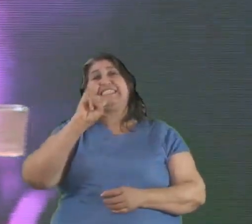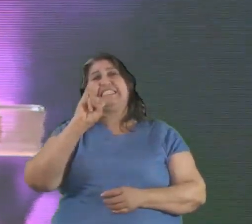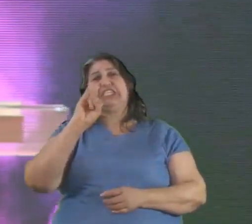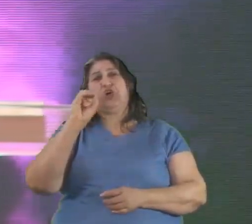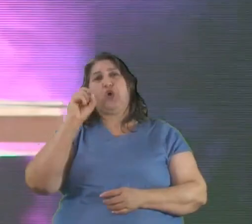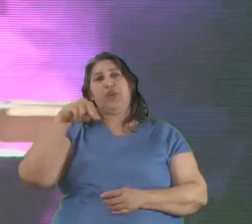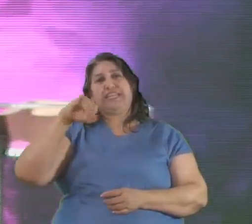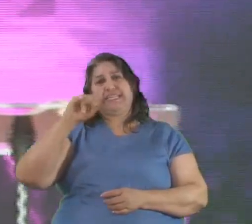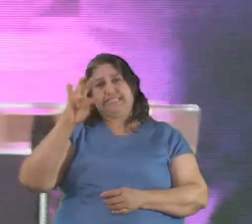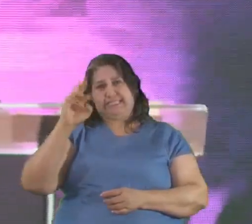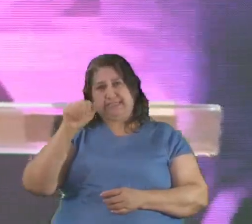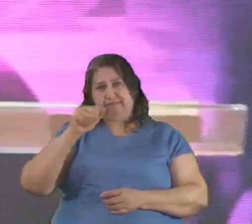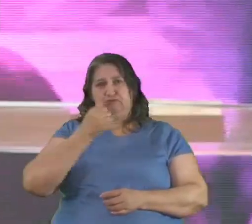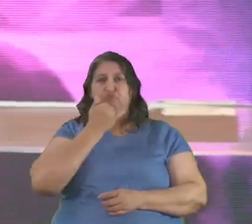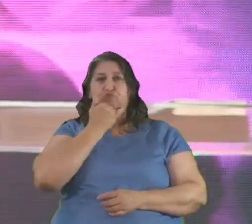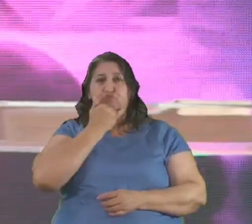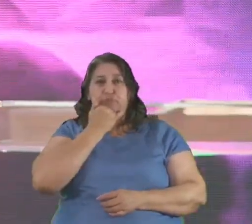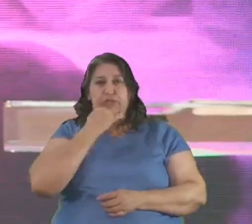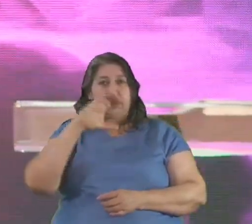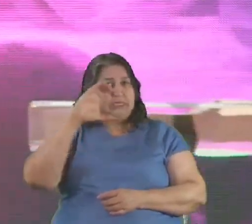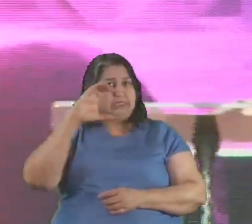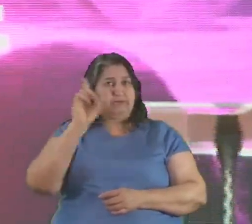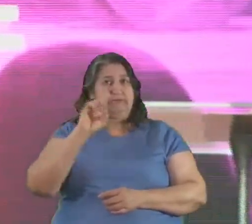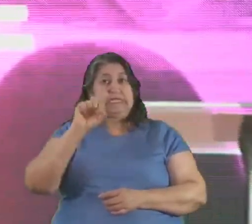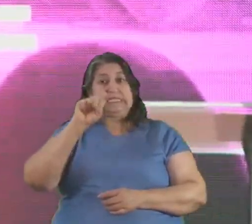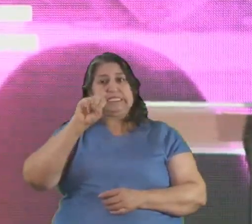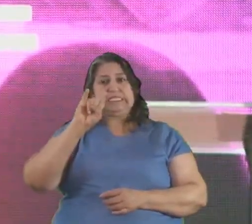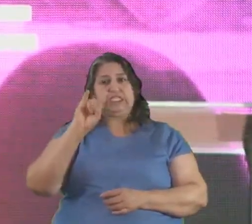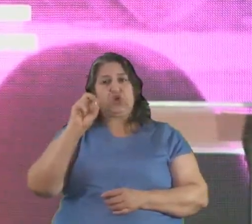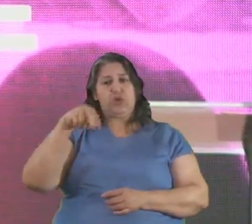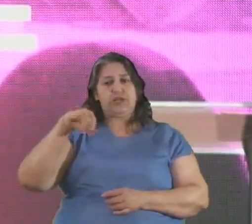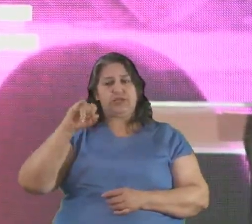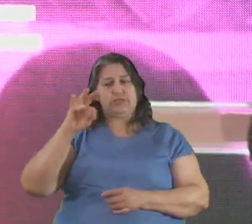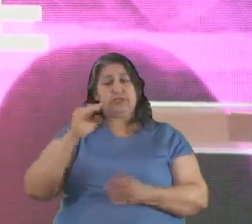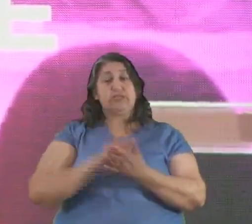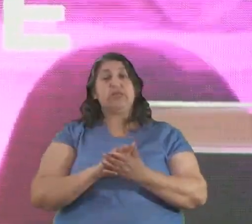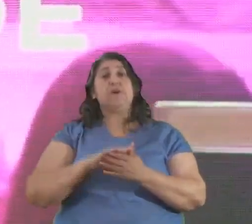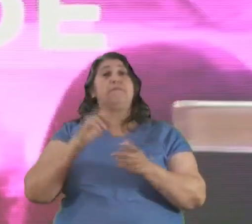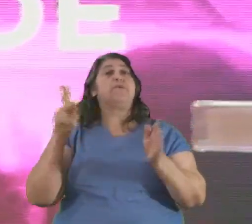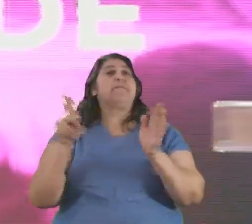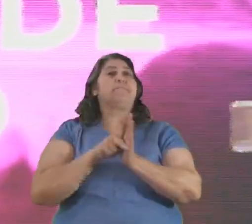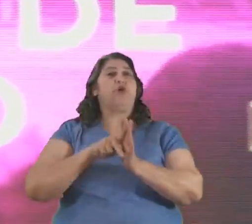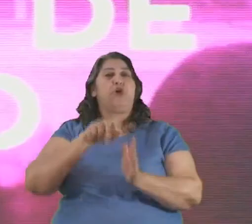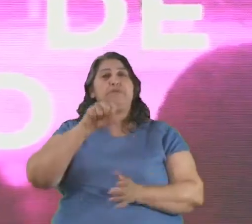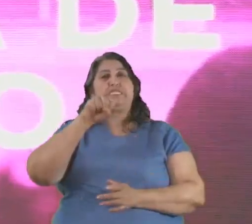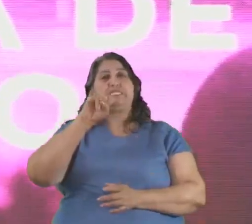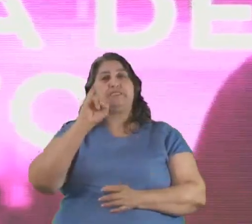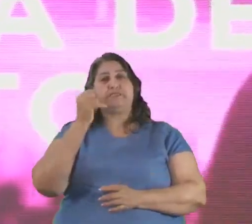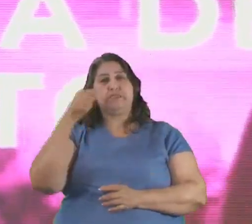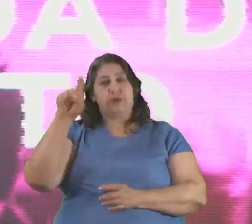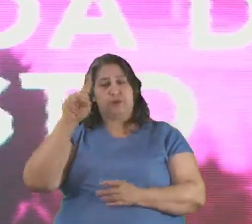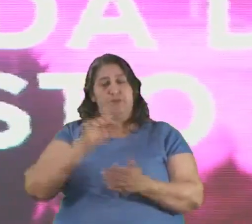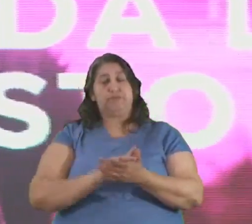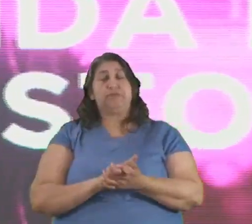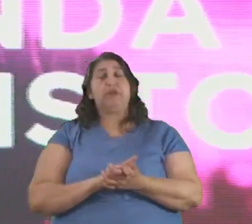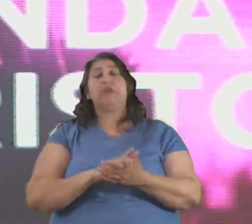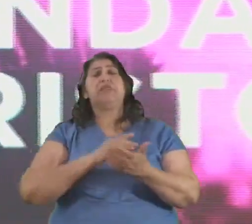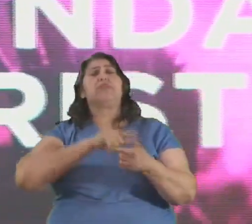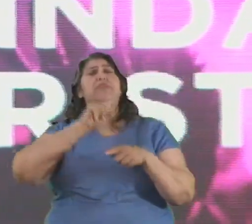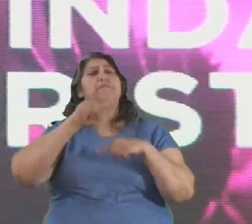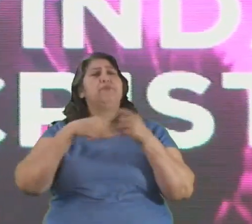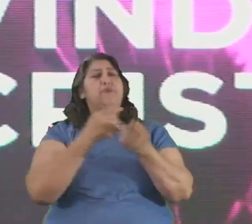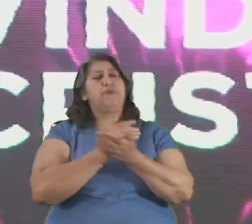eles começaram a voltar, a retornar para Jerusalém. Mas depois que